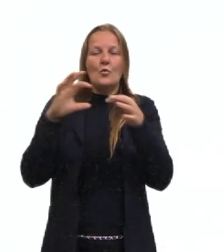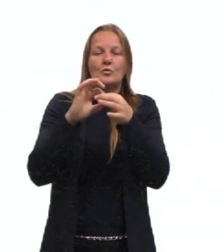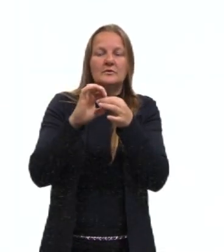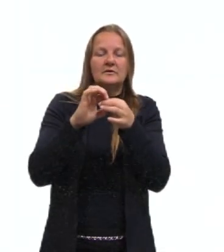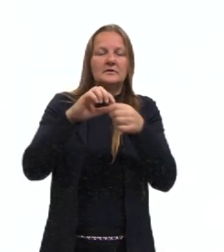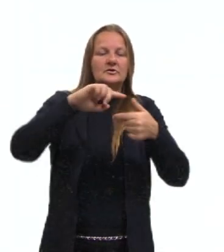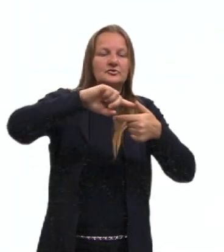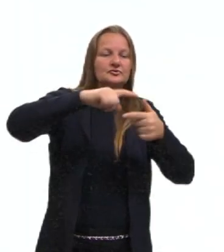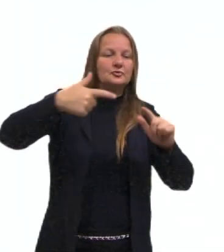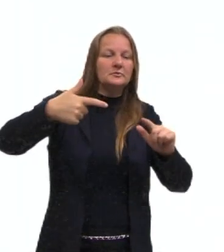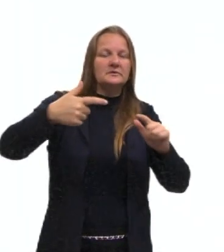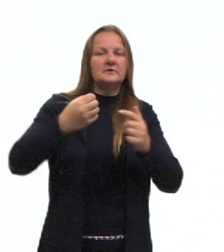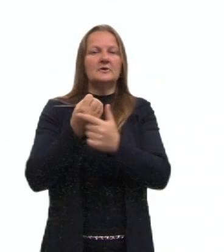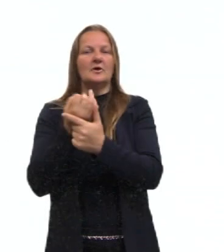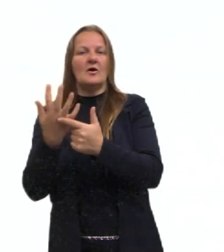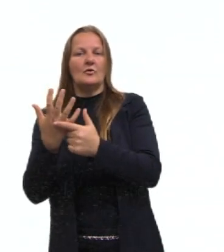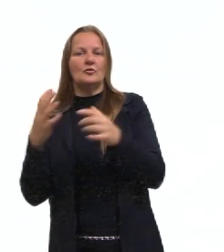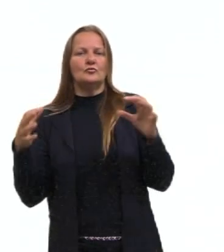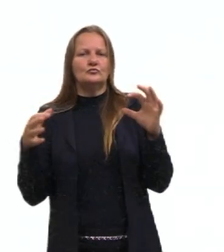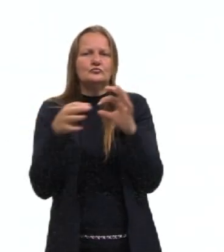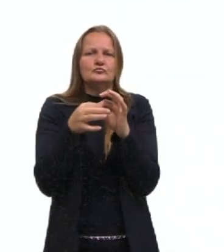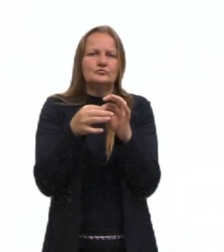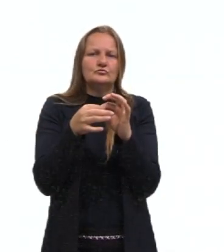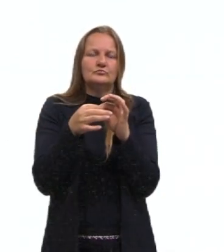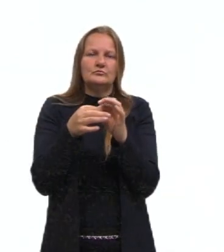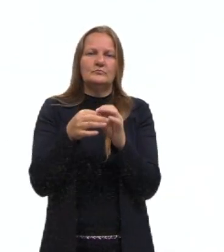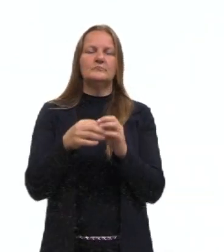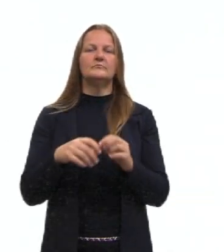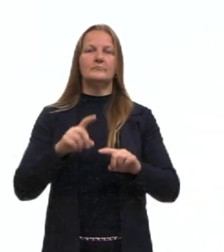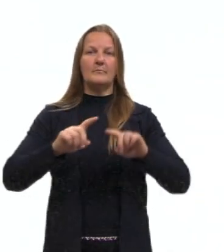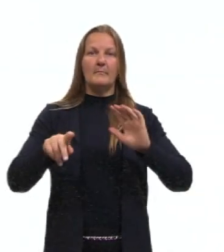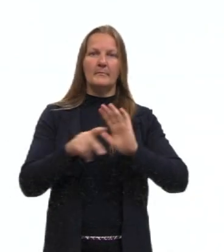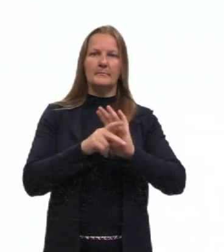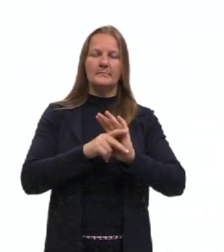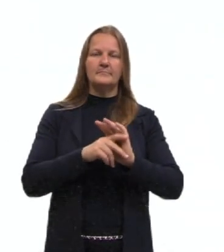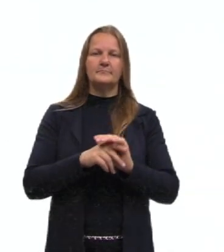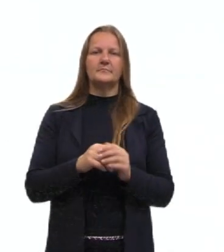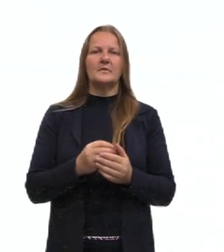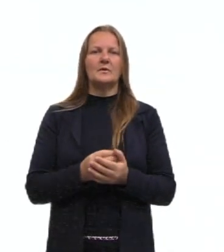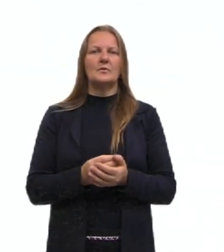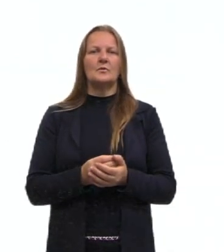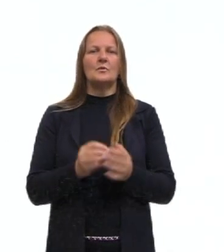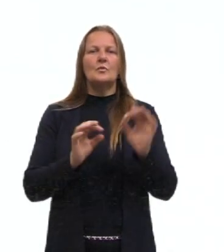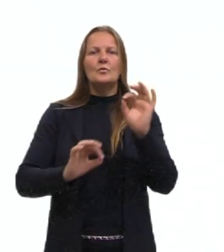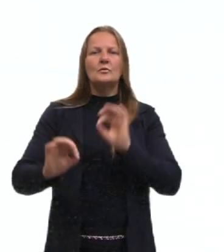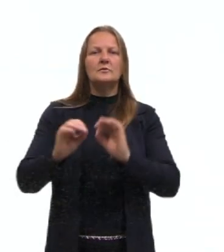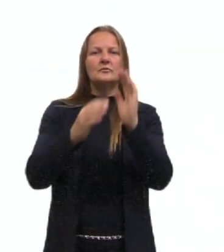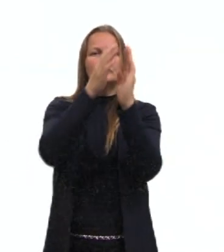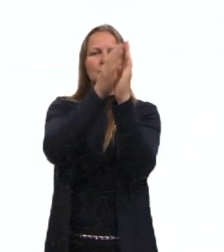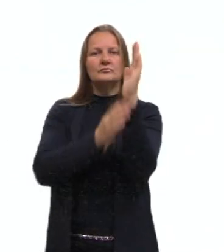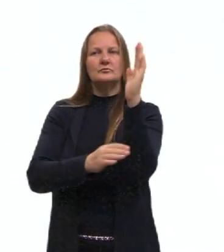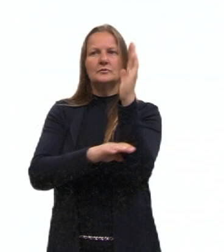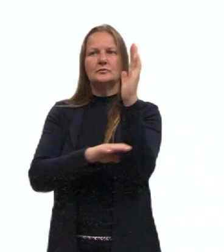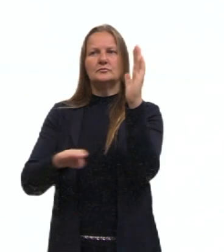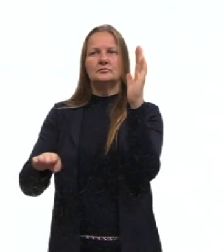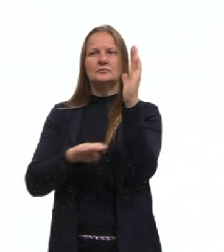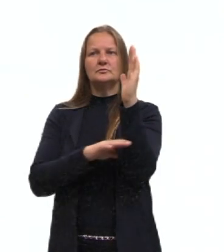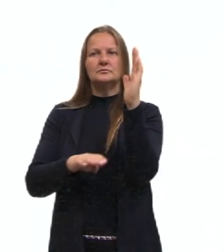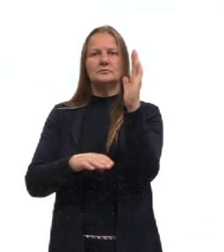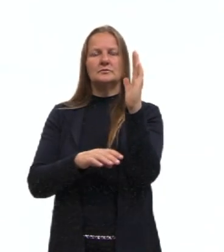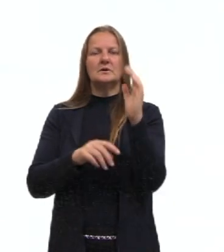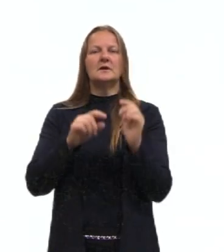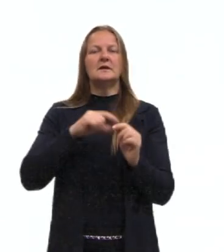a geometria. Então, unir, né, esses dois elementos. Num plano coordenado, podem ser localizadas